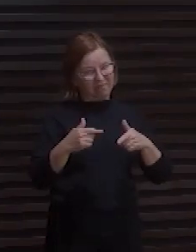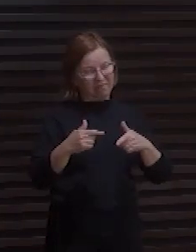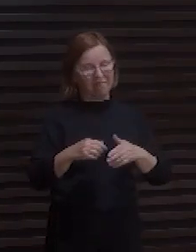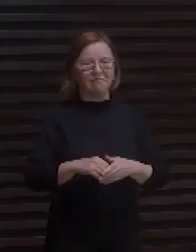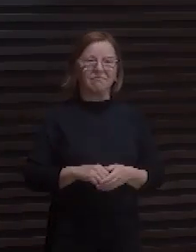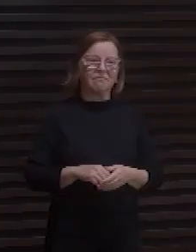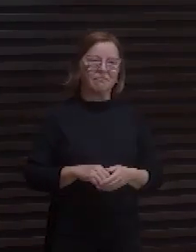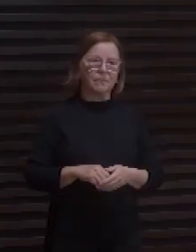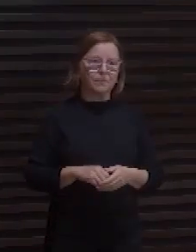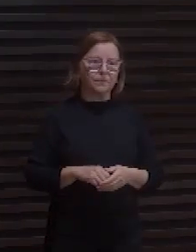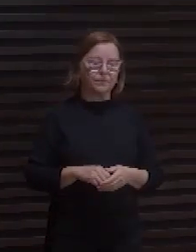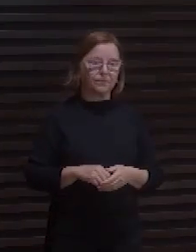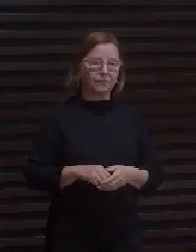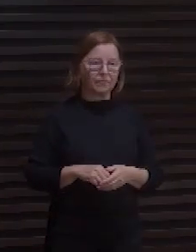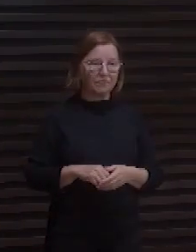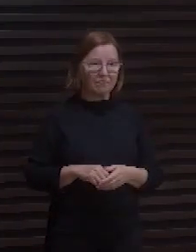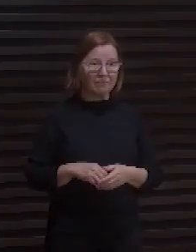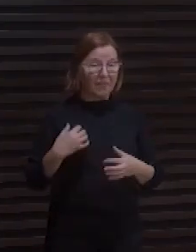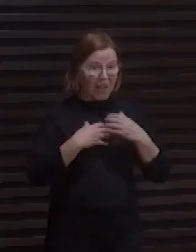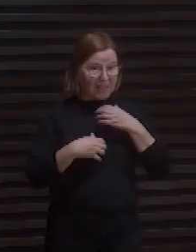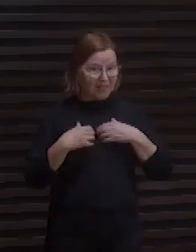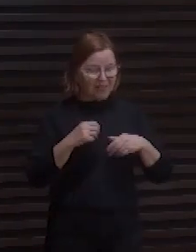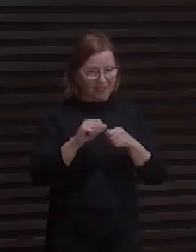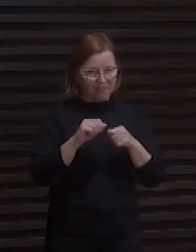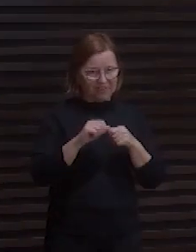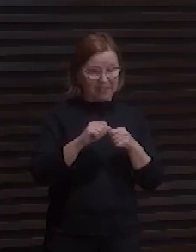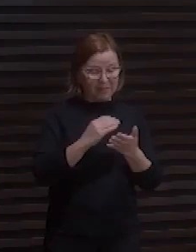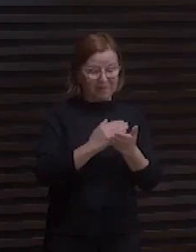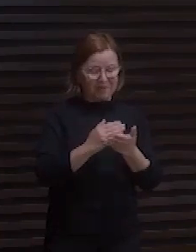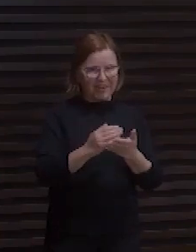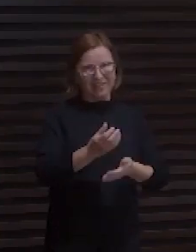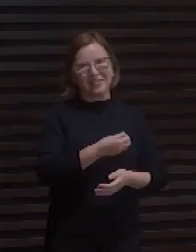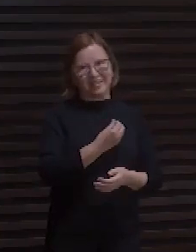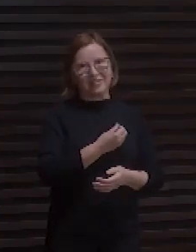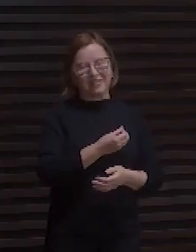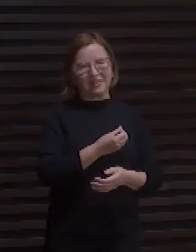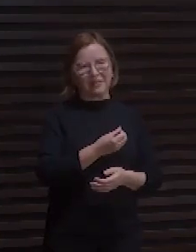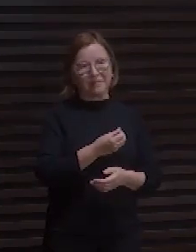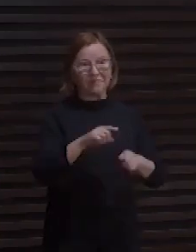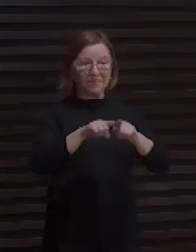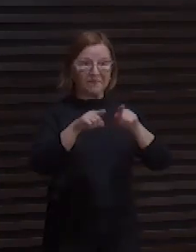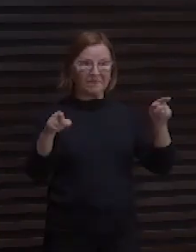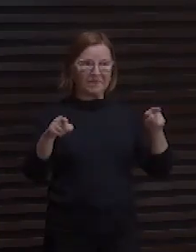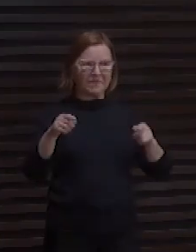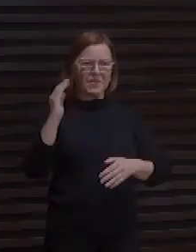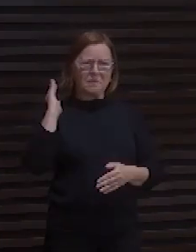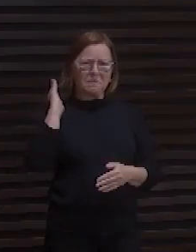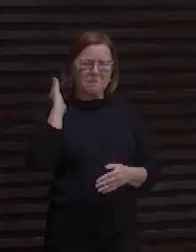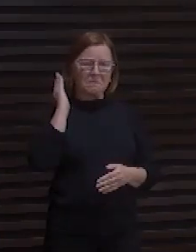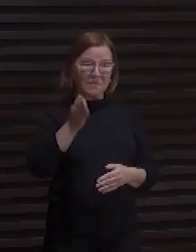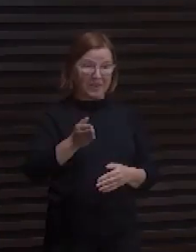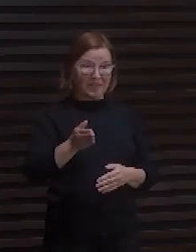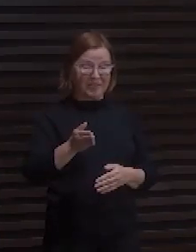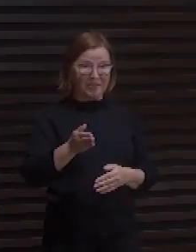Voltando aqui ao texto, as aflições fazem parte da vida. Mas o principal ponto destacado